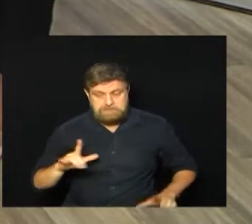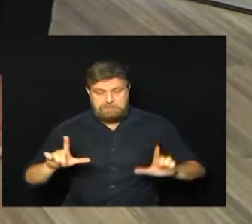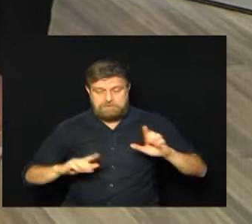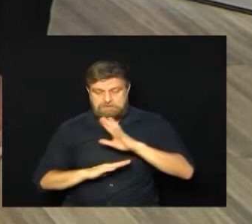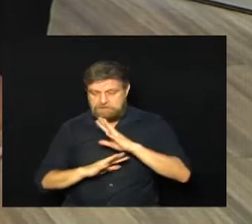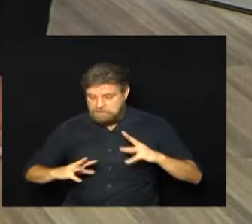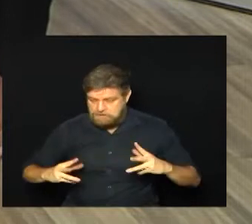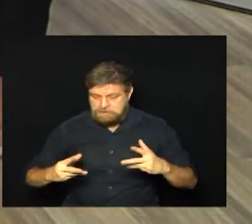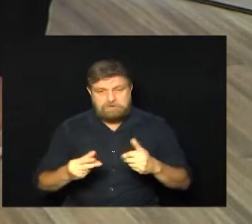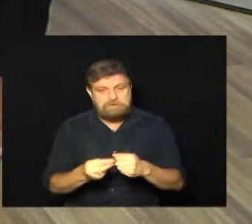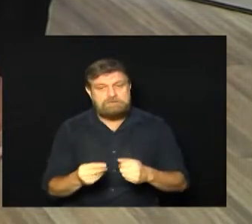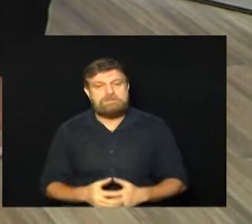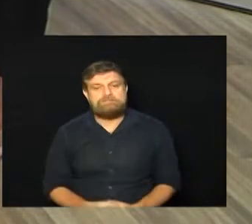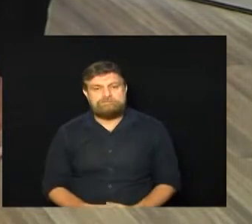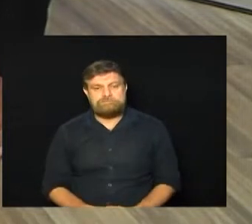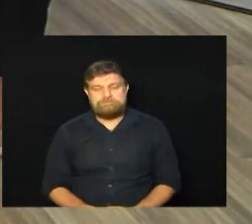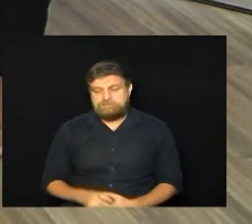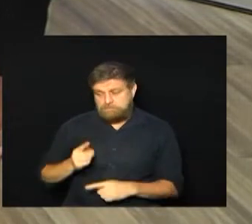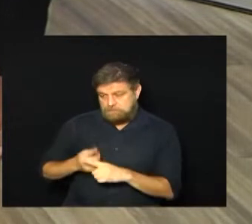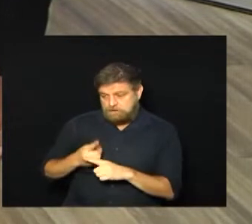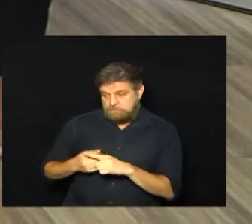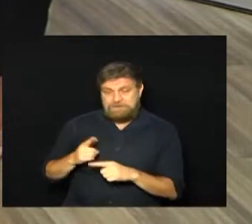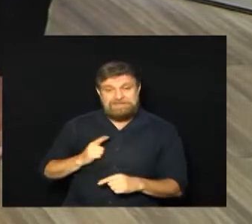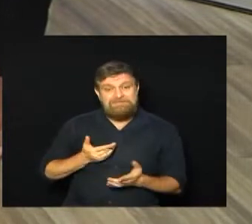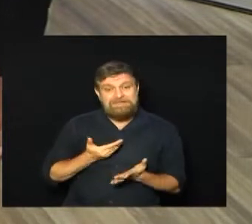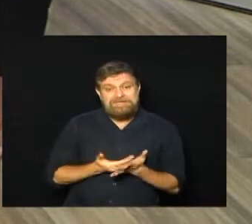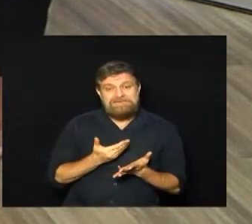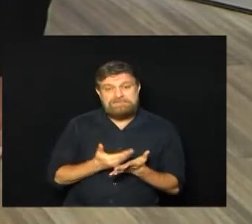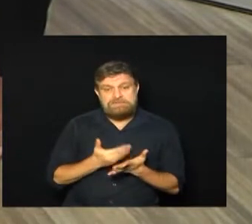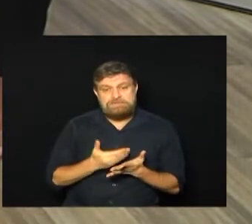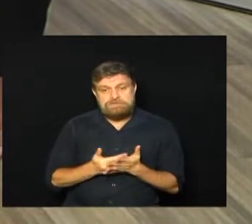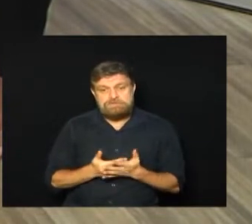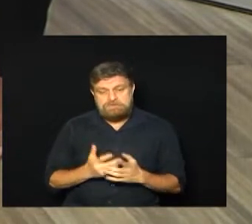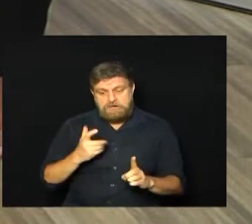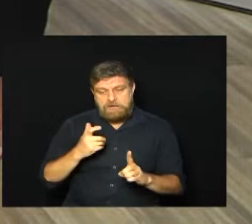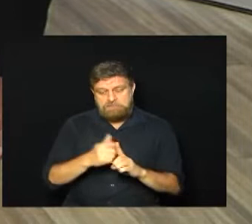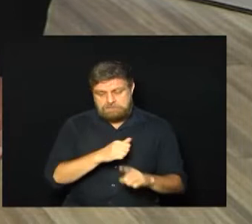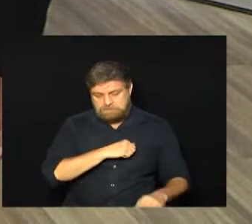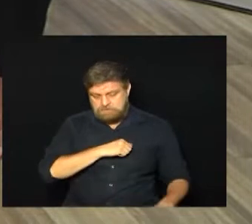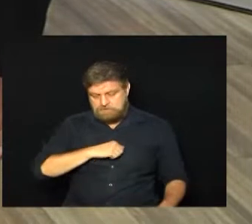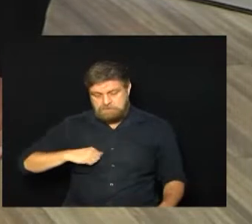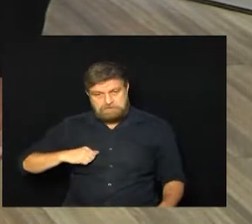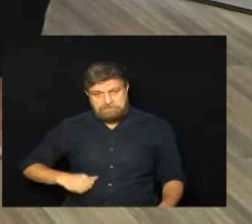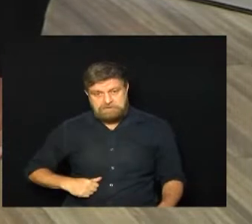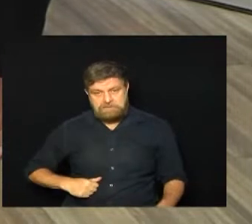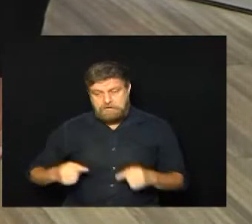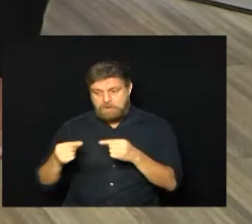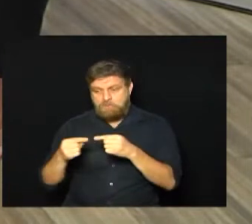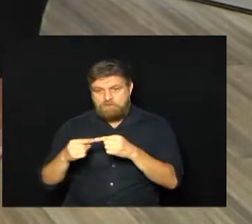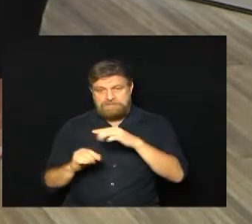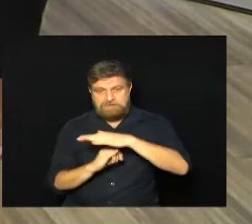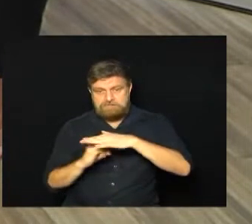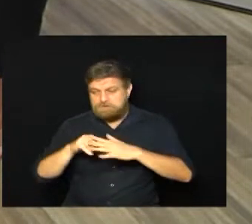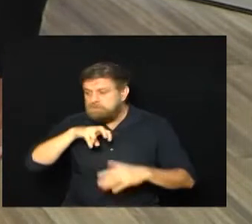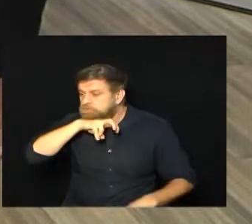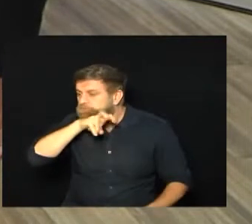nas notícias da Metrópole de Campinas, porque estudos com a Coronavac continuam de acordo com o Instituto do Butantan.